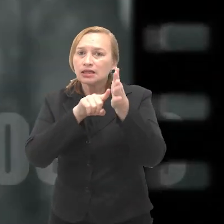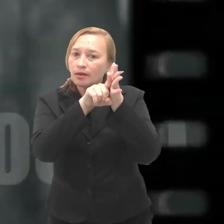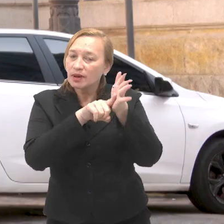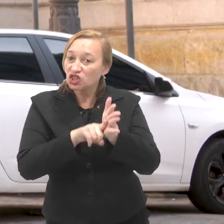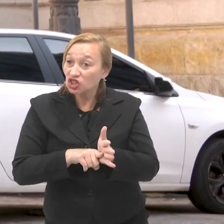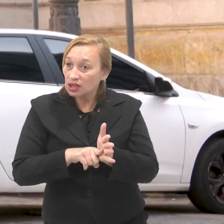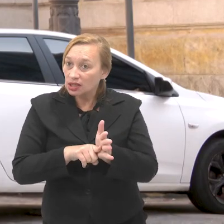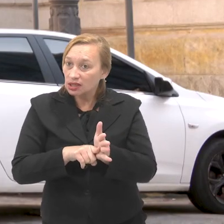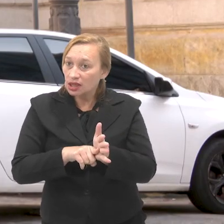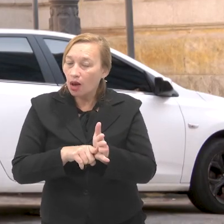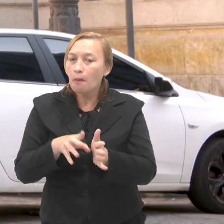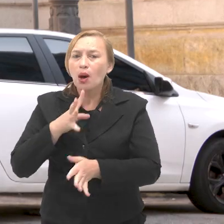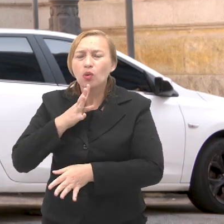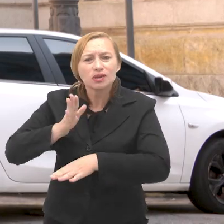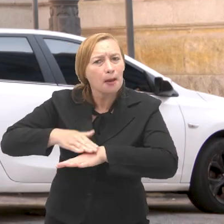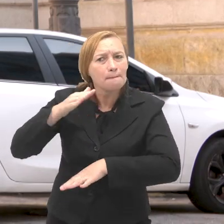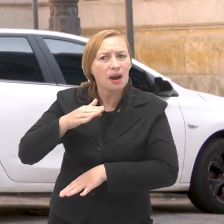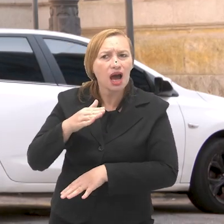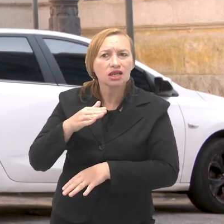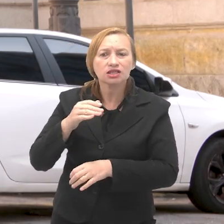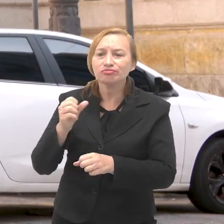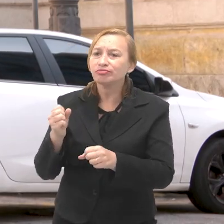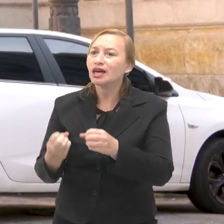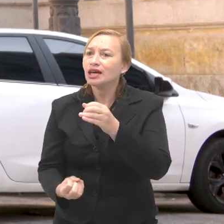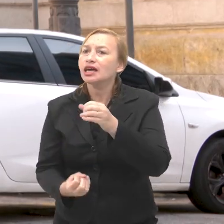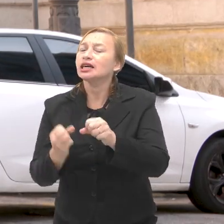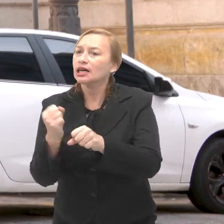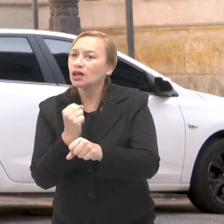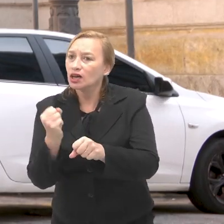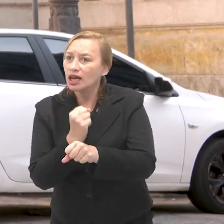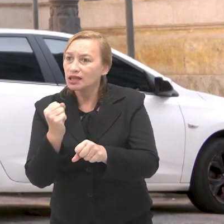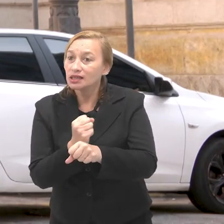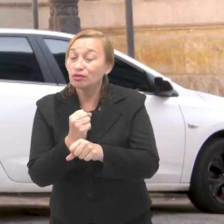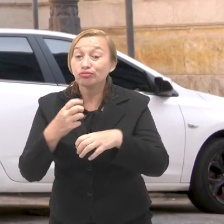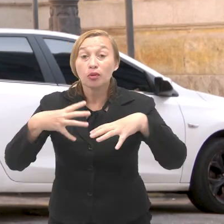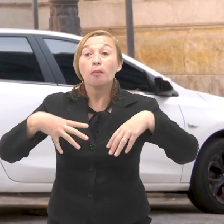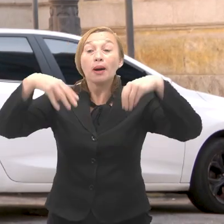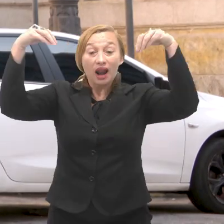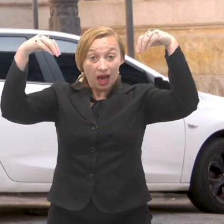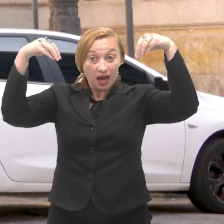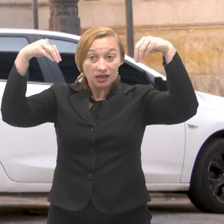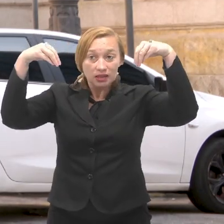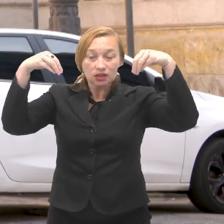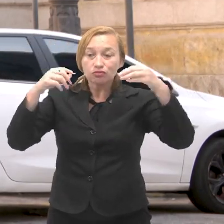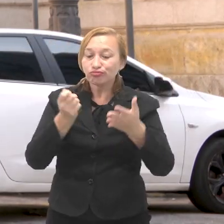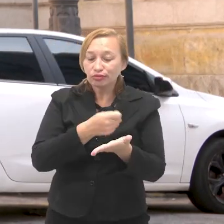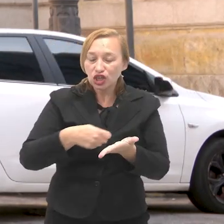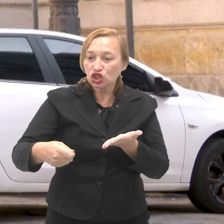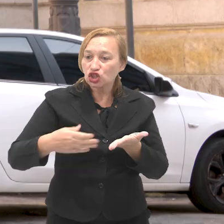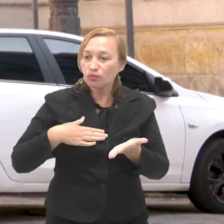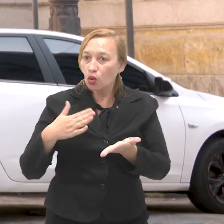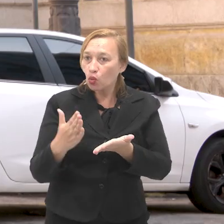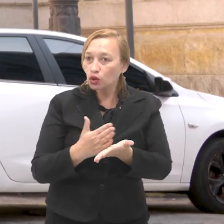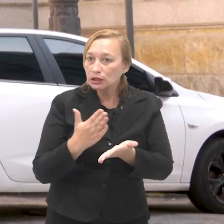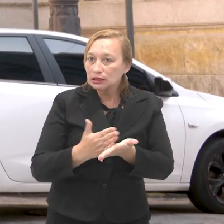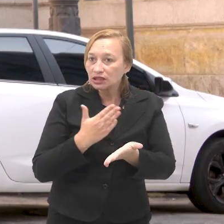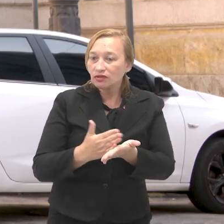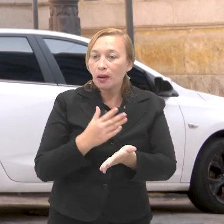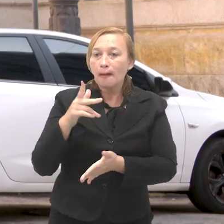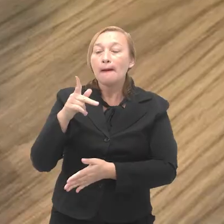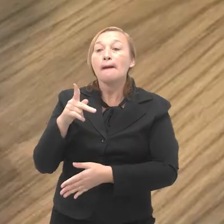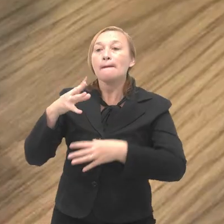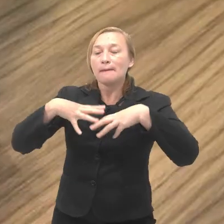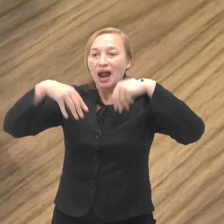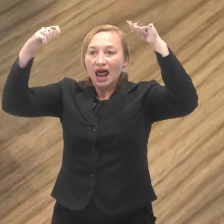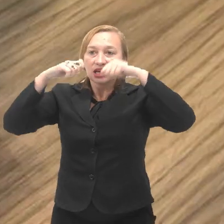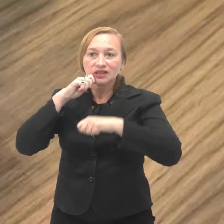Na pesquisa que eu empreendi para conhecer um pouco mais da construção do Palácio e da arquitetura do início da República, para a escrita do meu livro Palácio